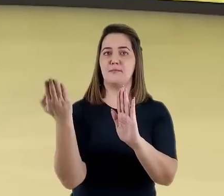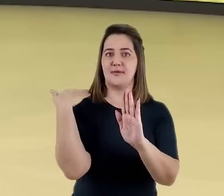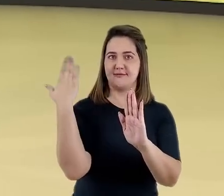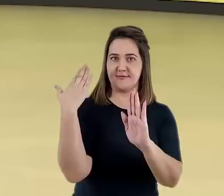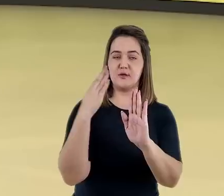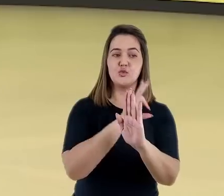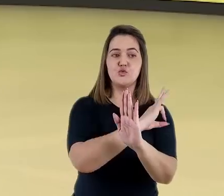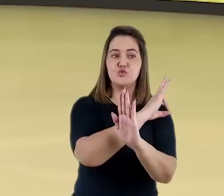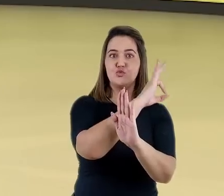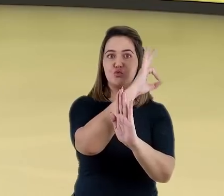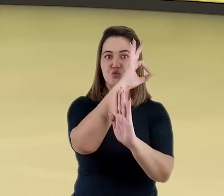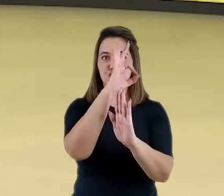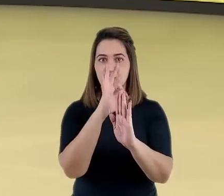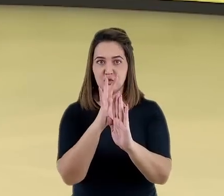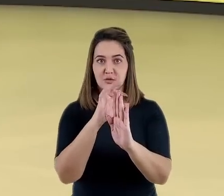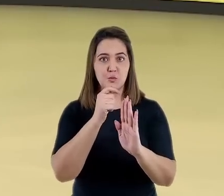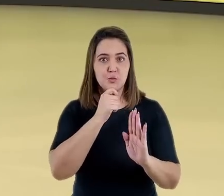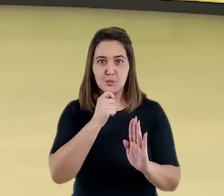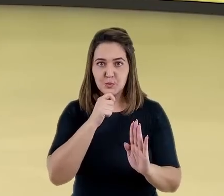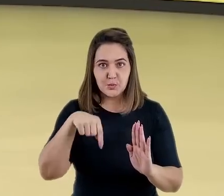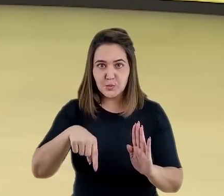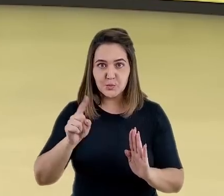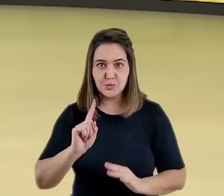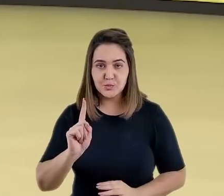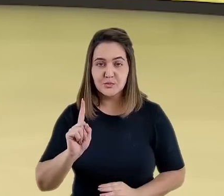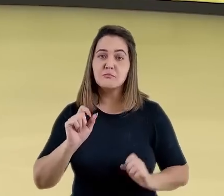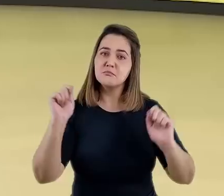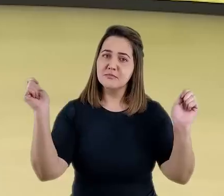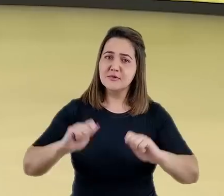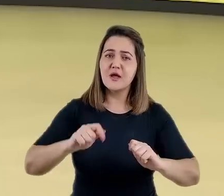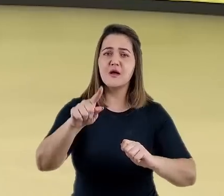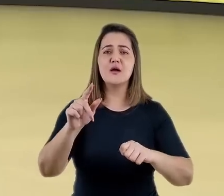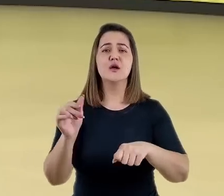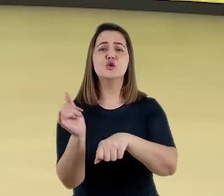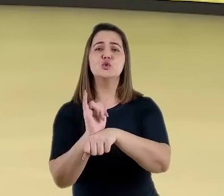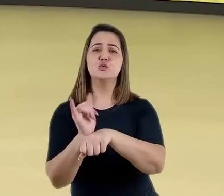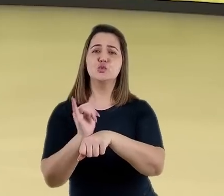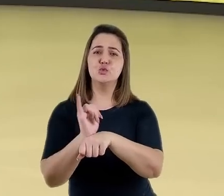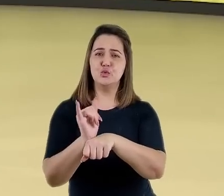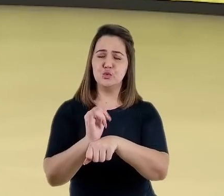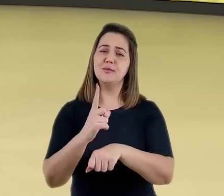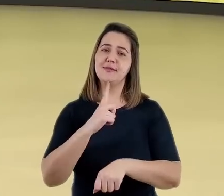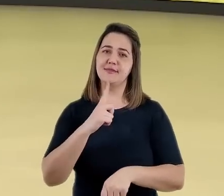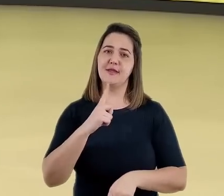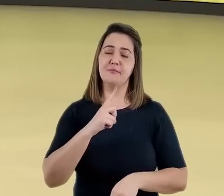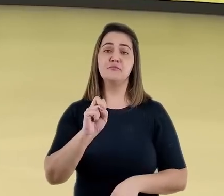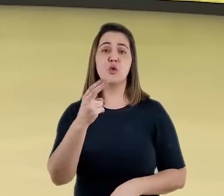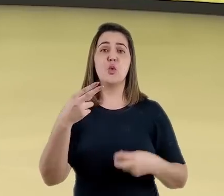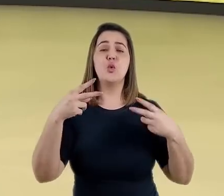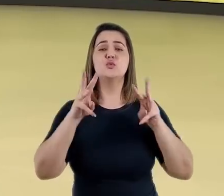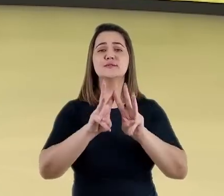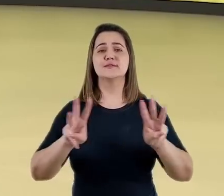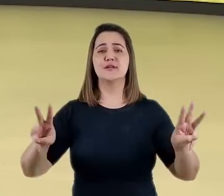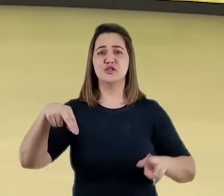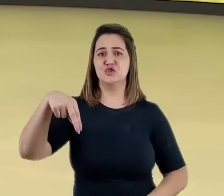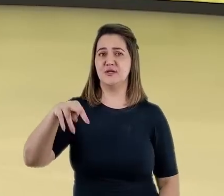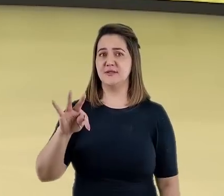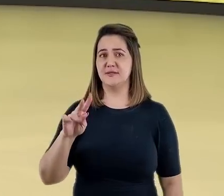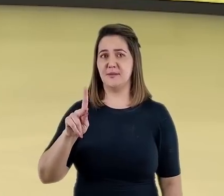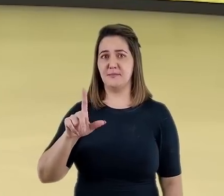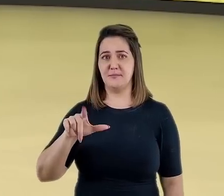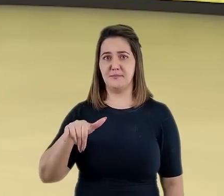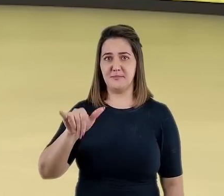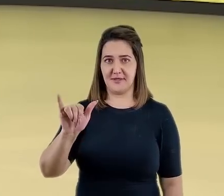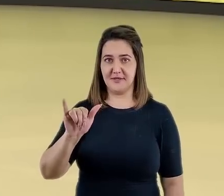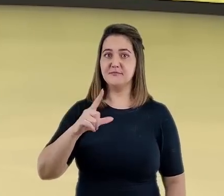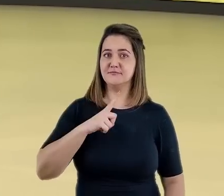também assistisse o programa da semana passada. Se você não viu aqui na TV Novo Tempo, você pode acessá-lo através do nosso canal no